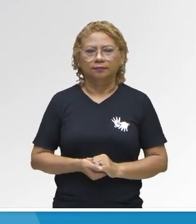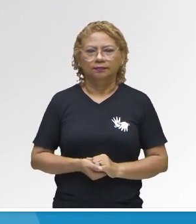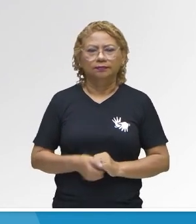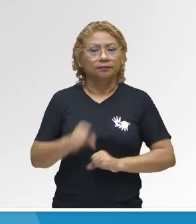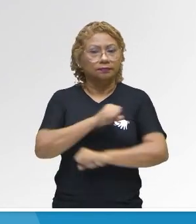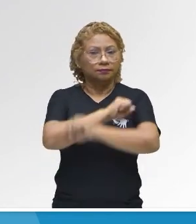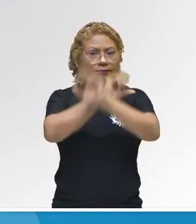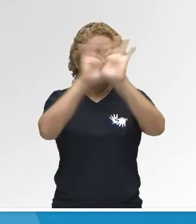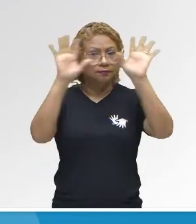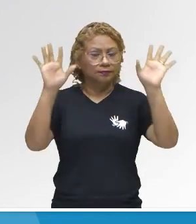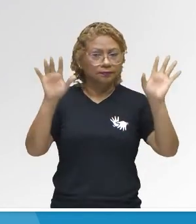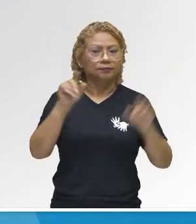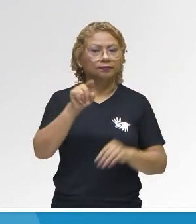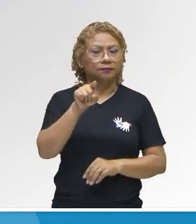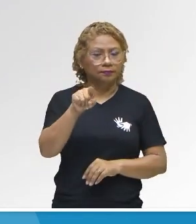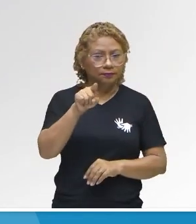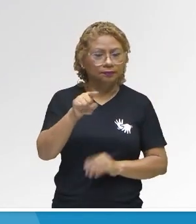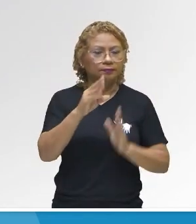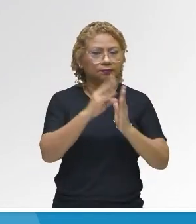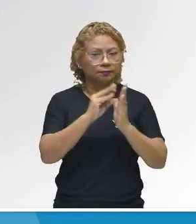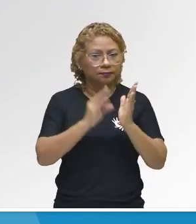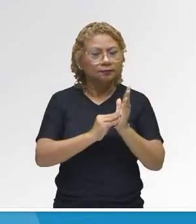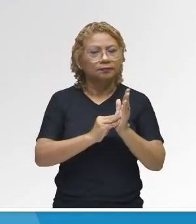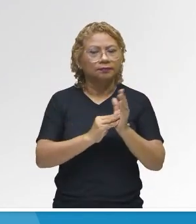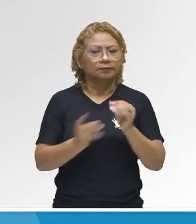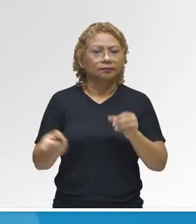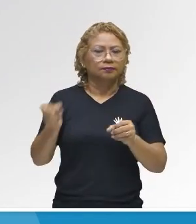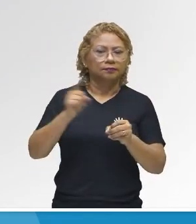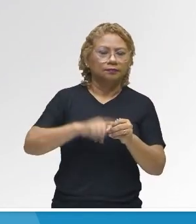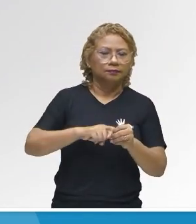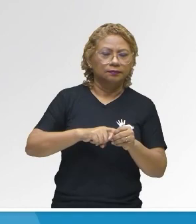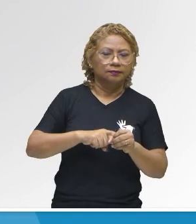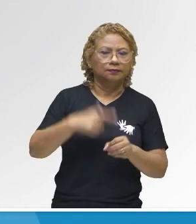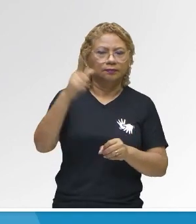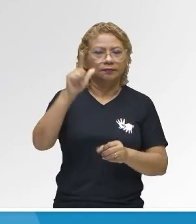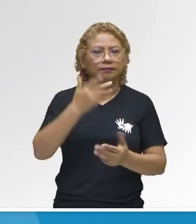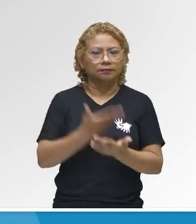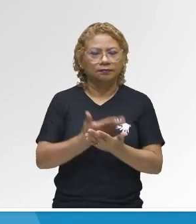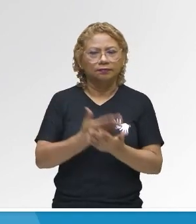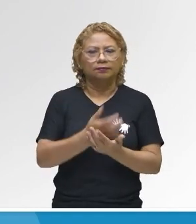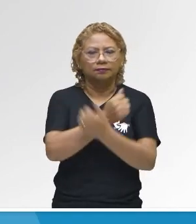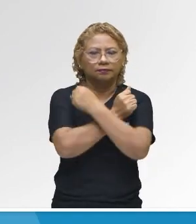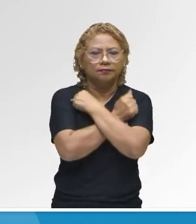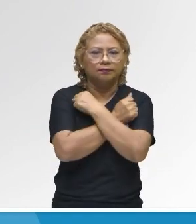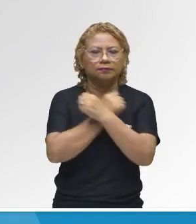ajudado vocês nesse conteúdo e a gente se vê aí na nossa próxima aula. Um abraço a